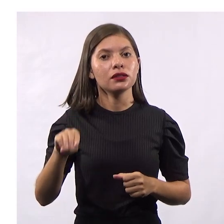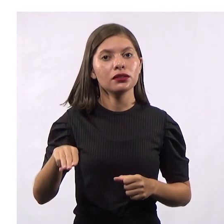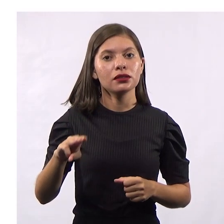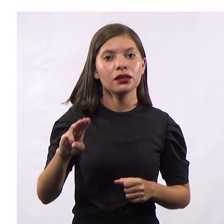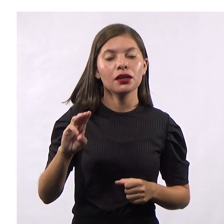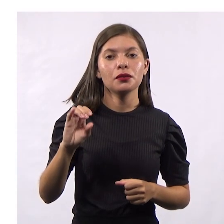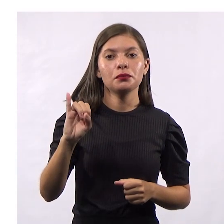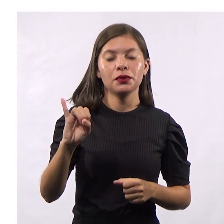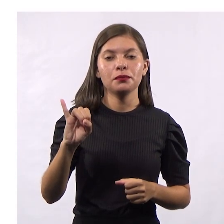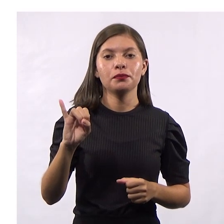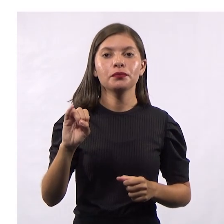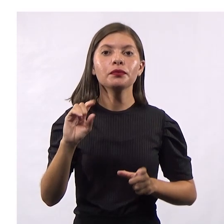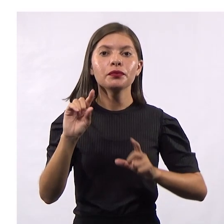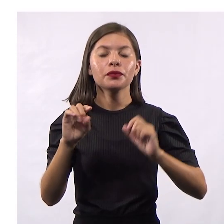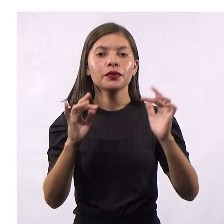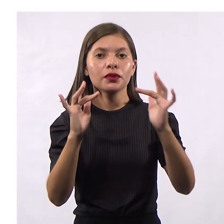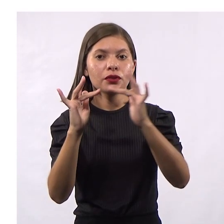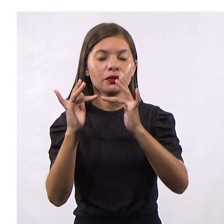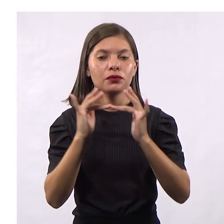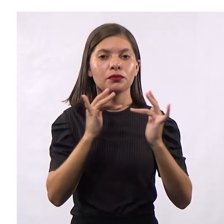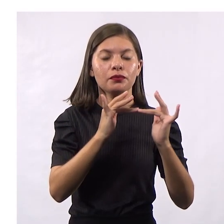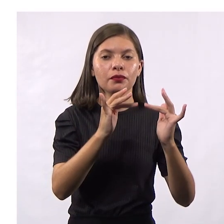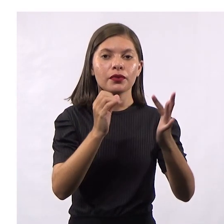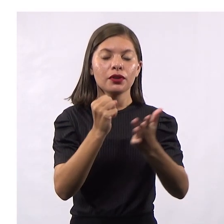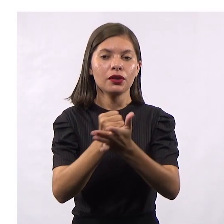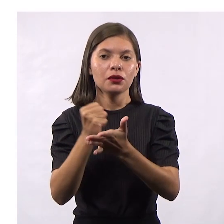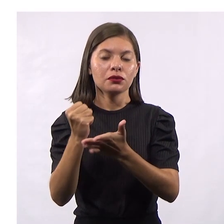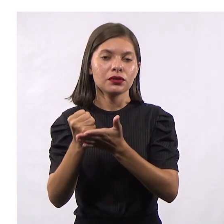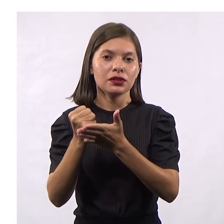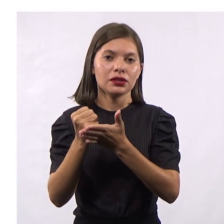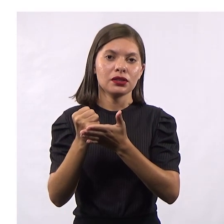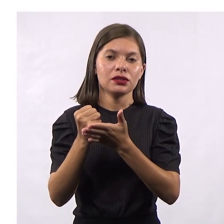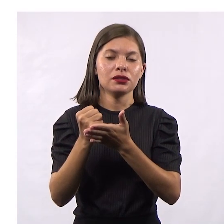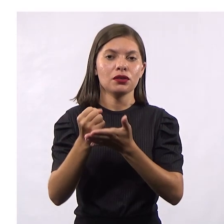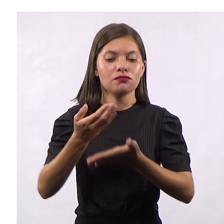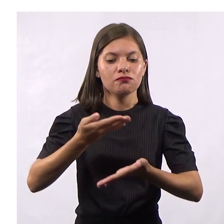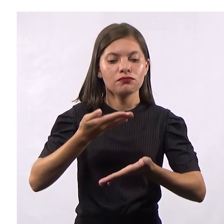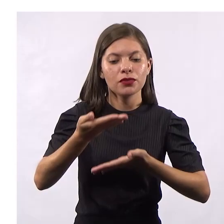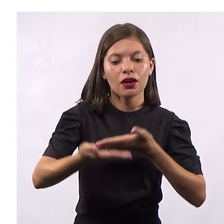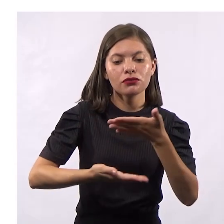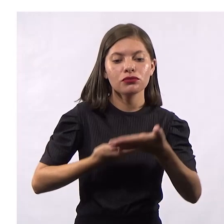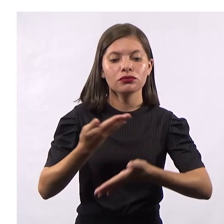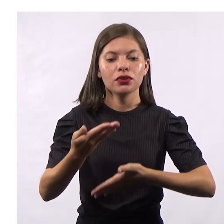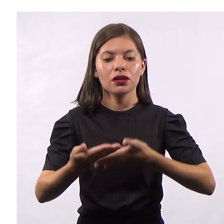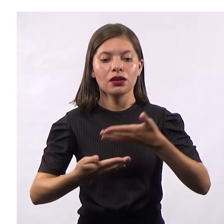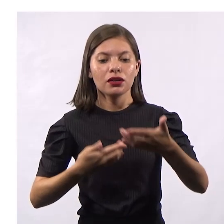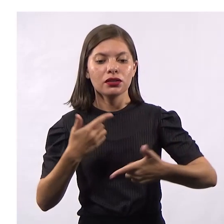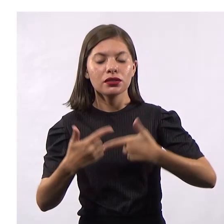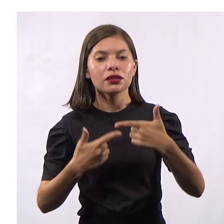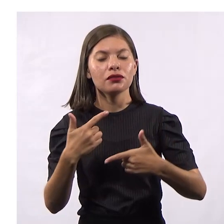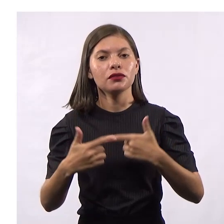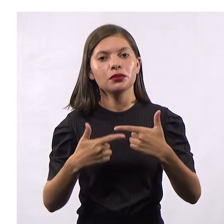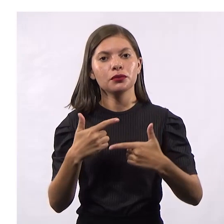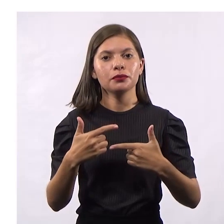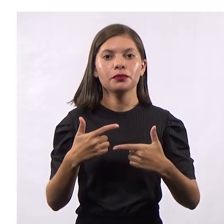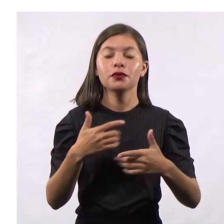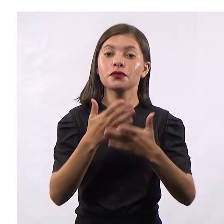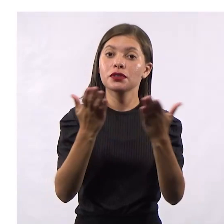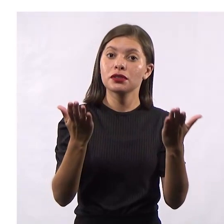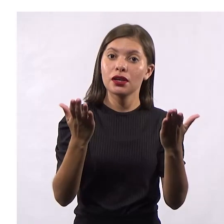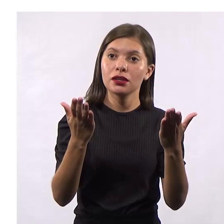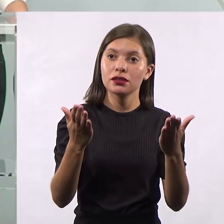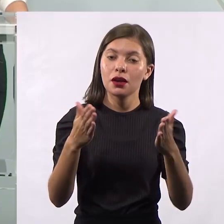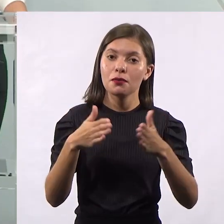a contratação que tem fornecimento e prestação de serviços associados, tá? Então, gente, vocês,